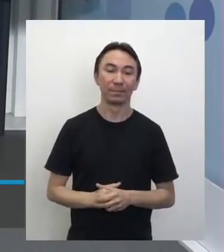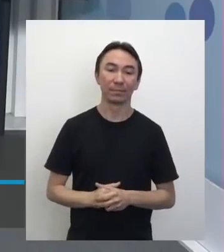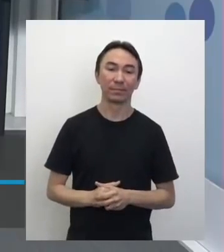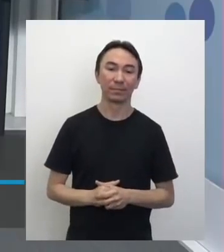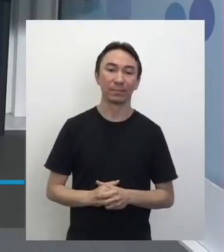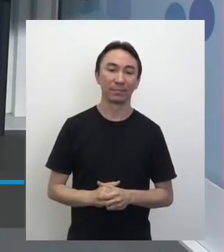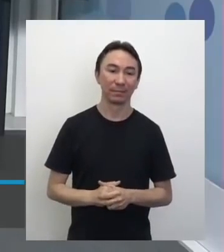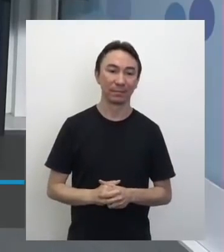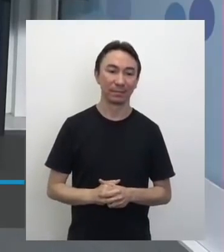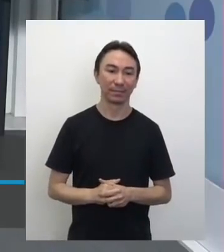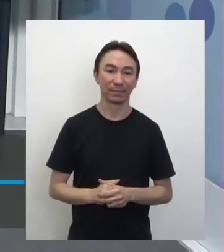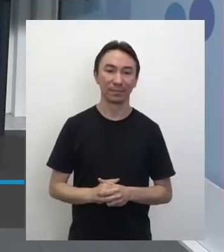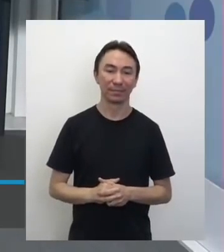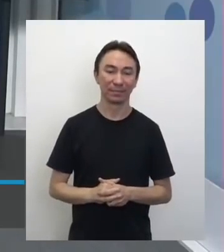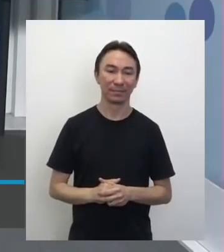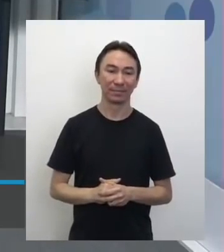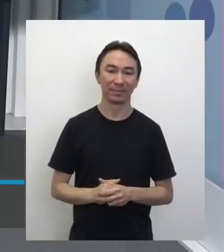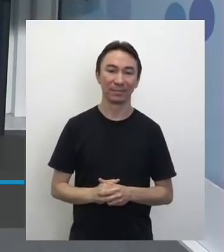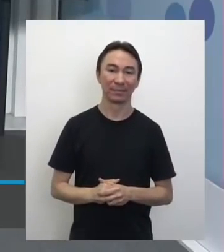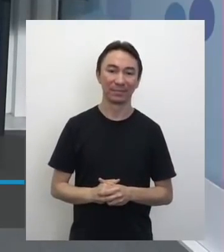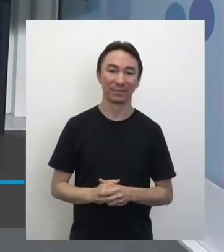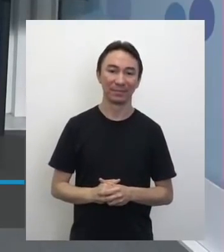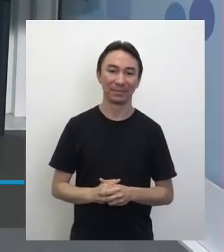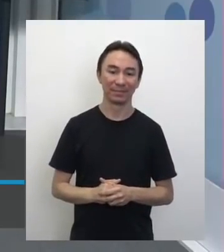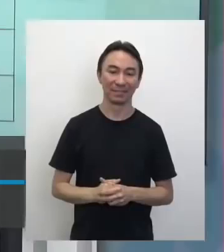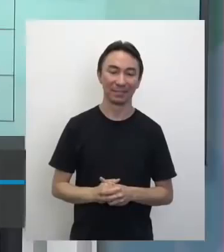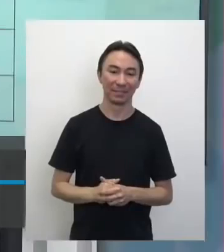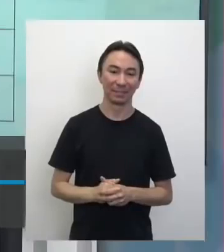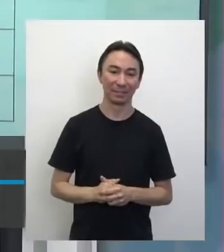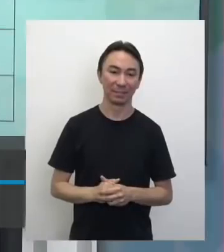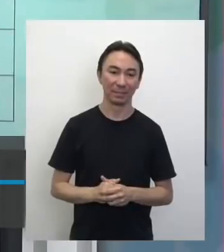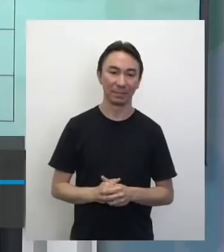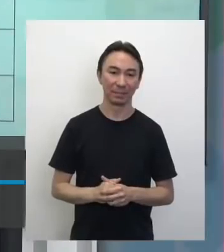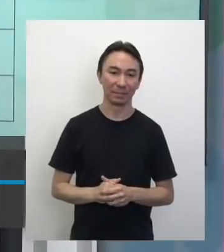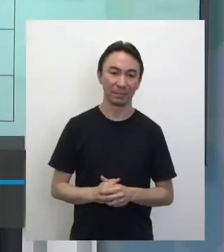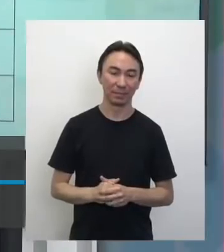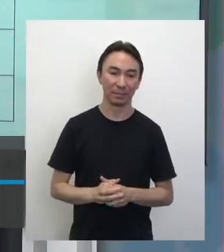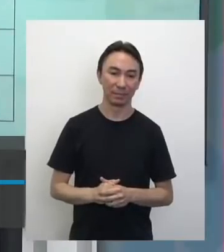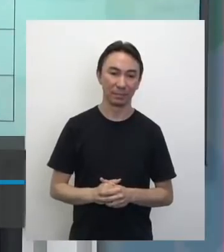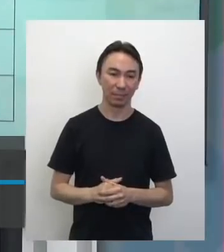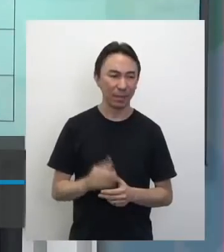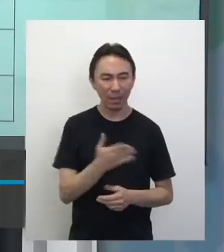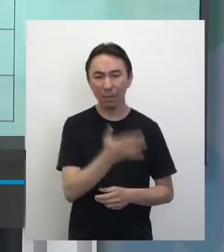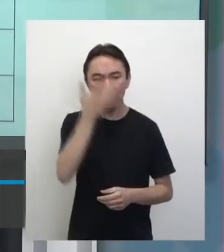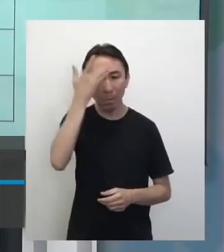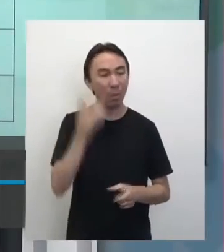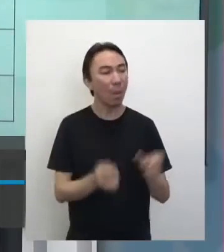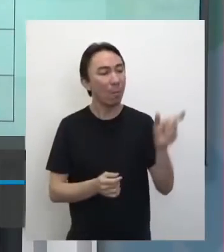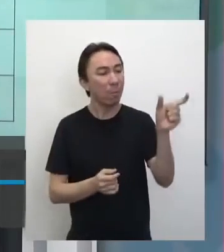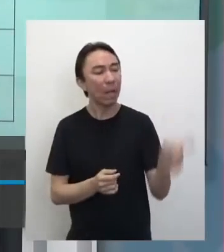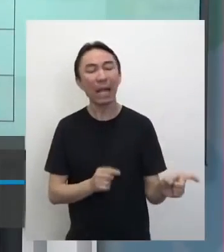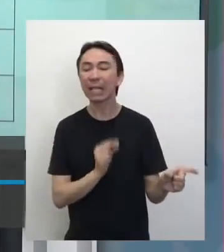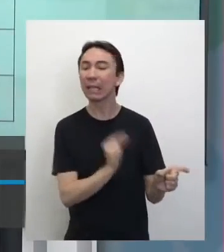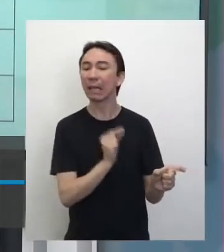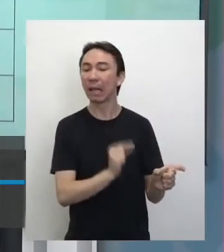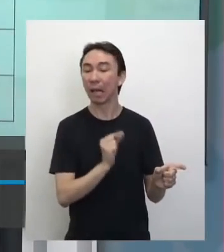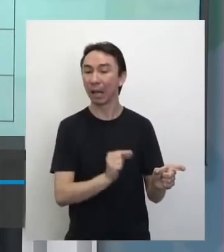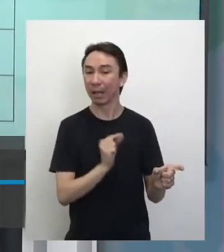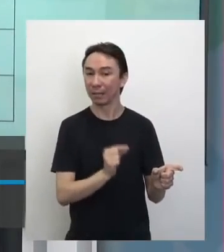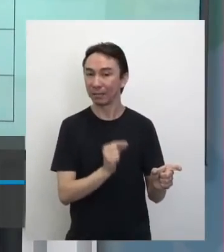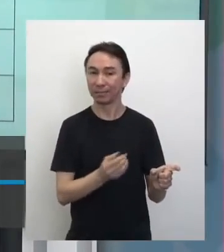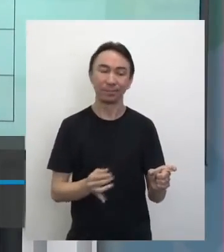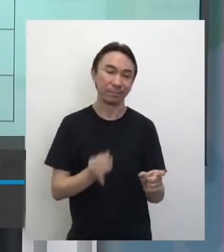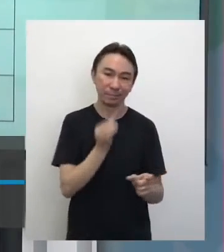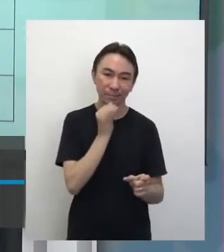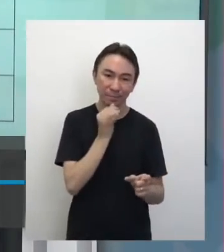o ok retorne ok ok bota ruim quem é aquela pessoa né Tá então a gente pode